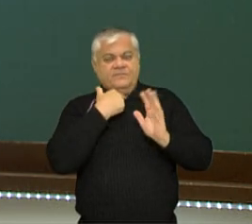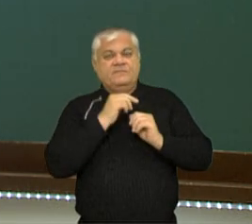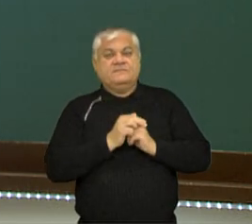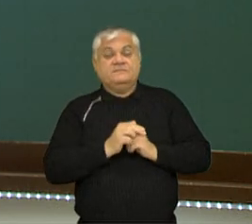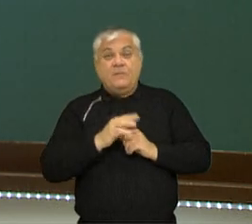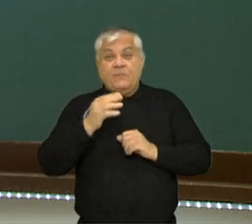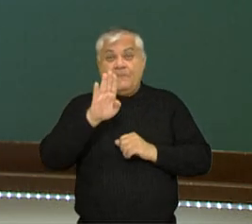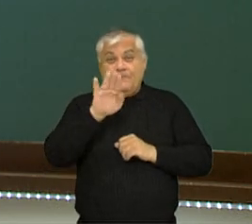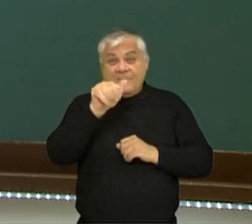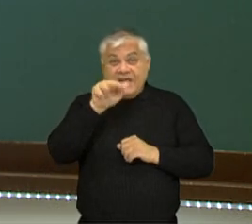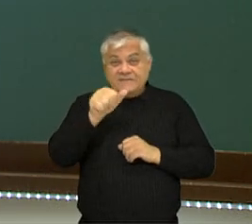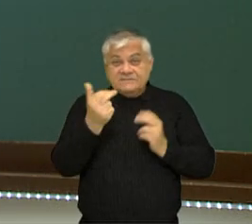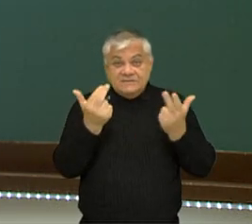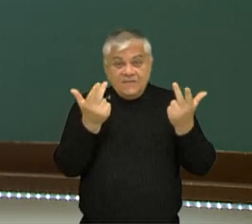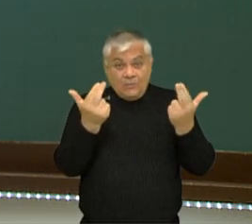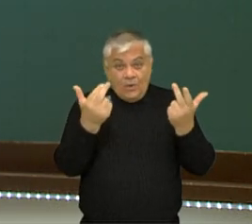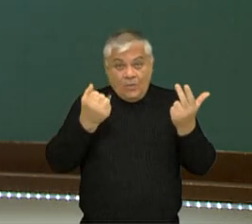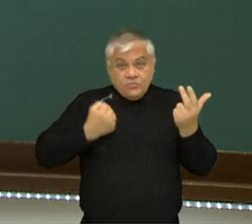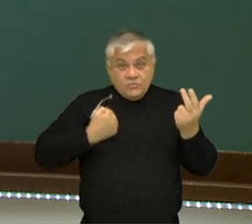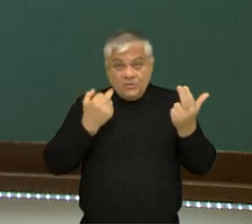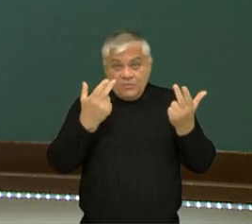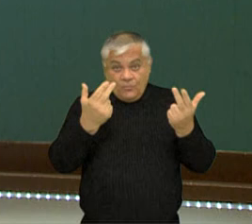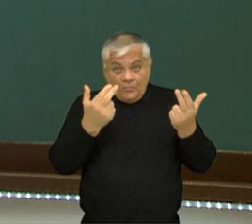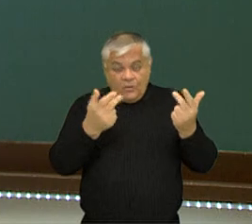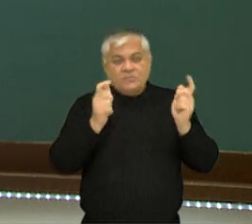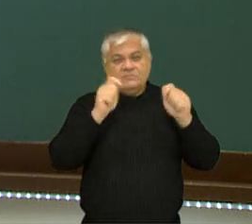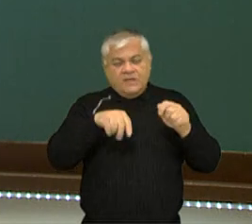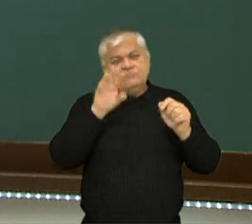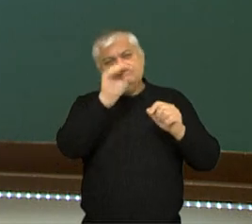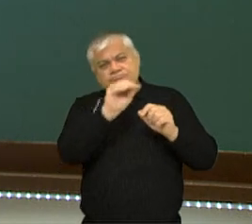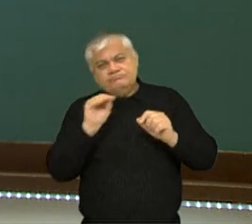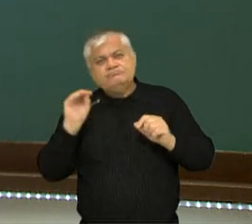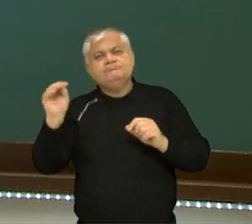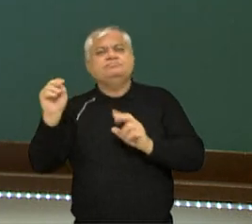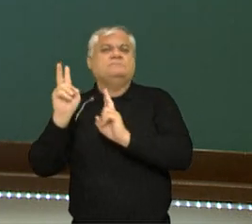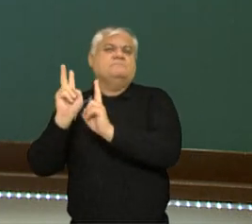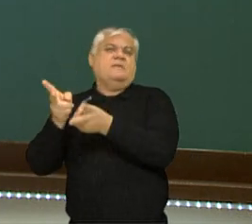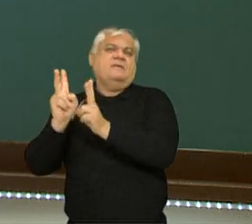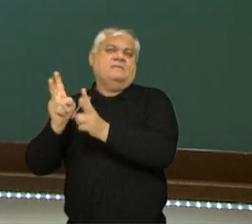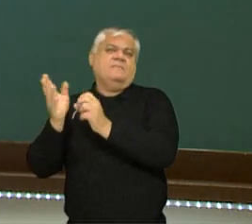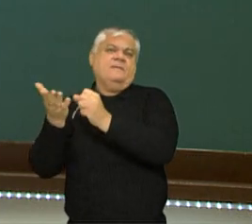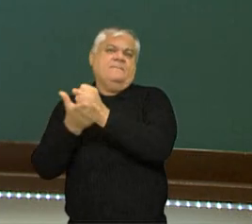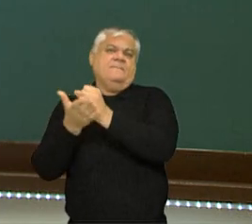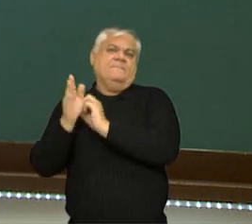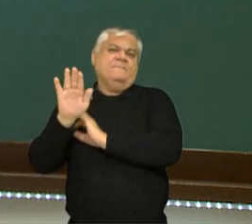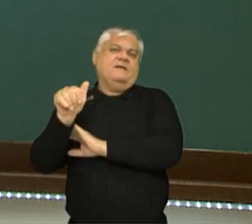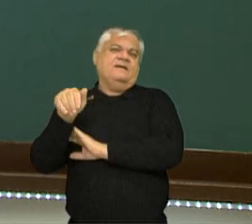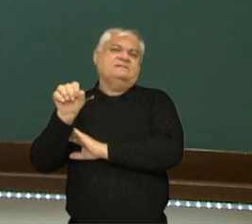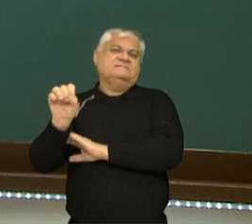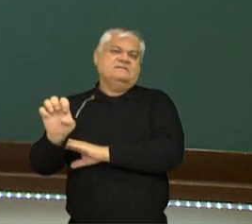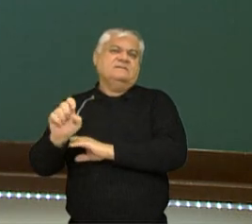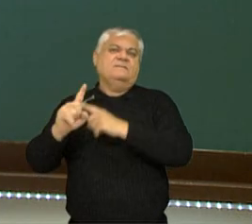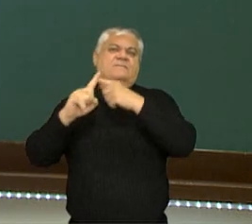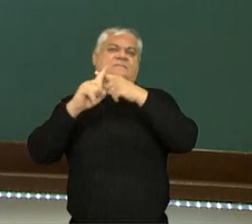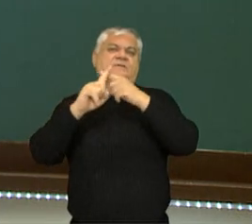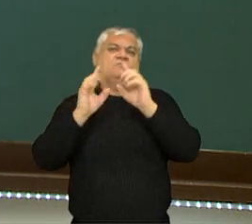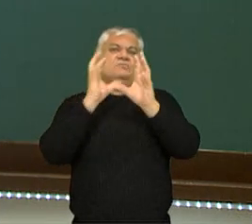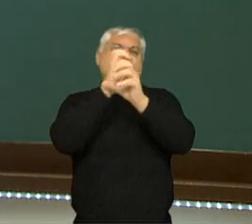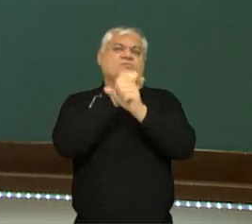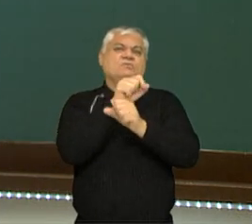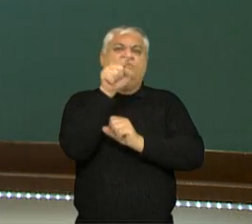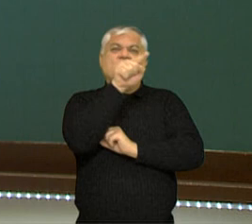Então, multiplicação de potências de bases iguais, conserva-se a base e multiplicam e somam-se